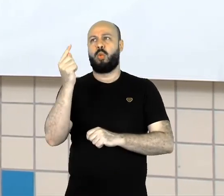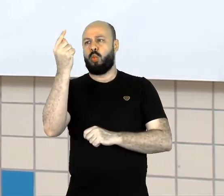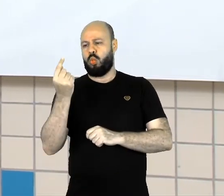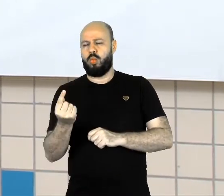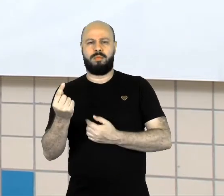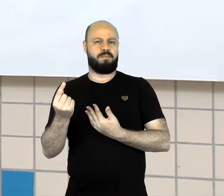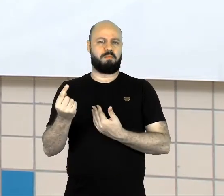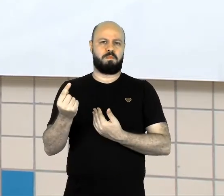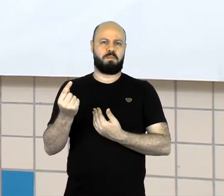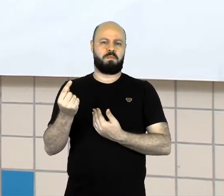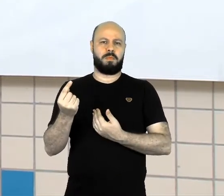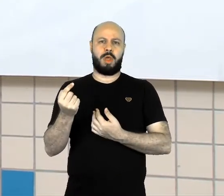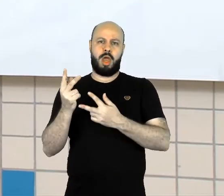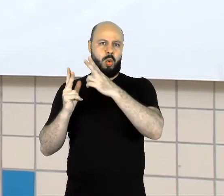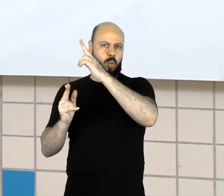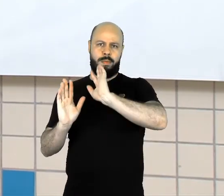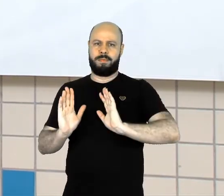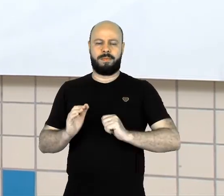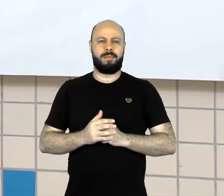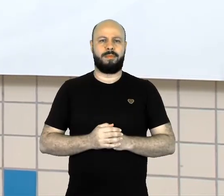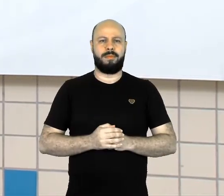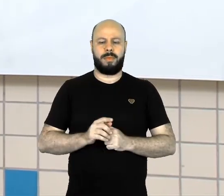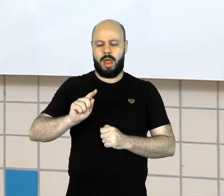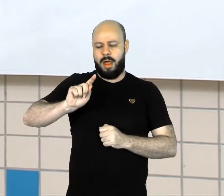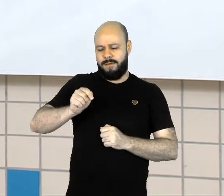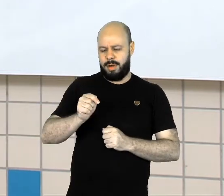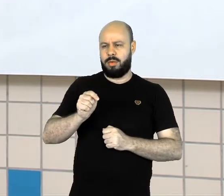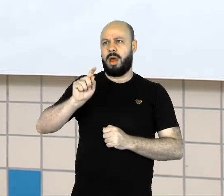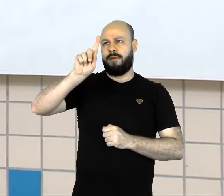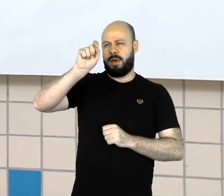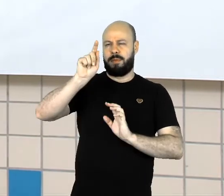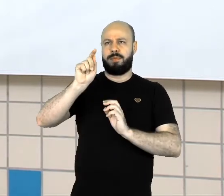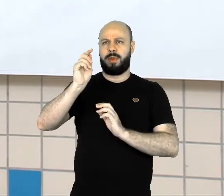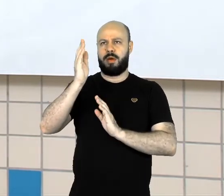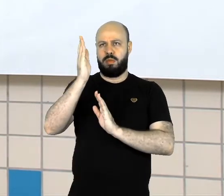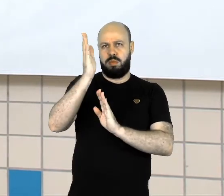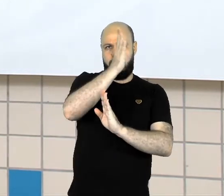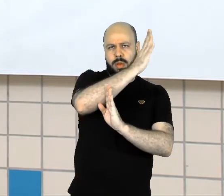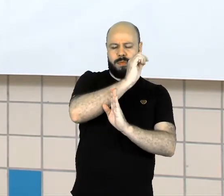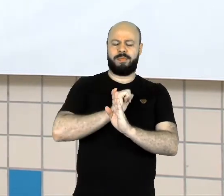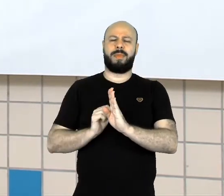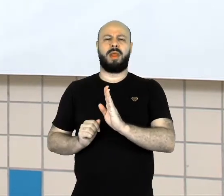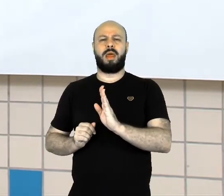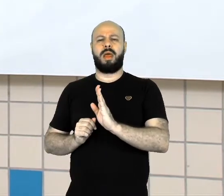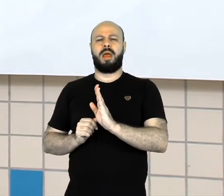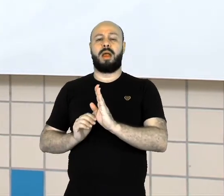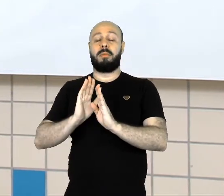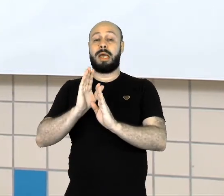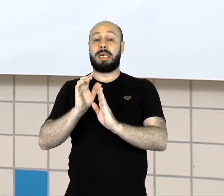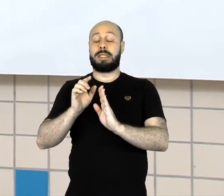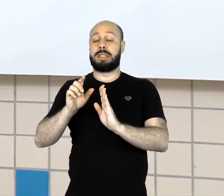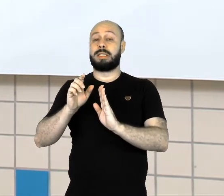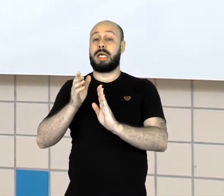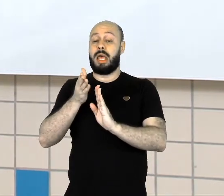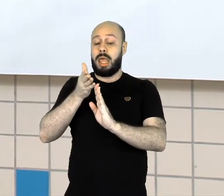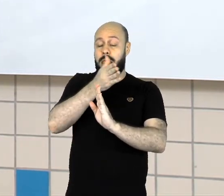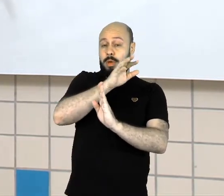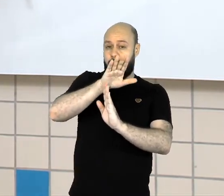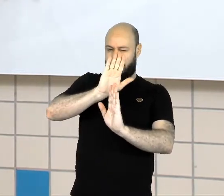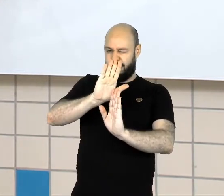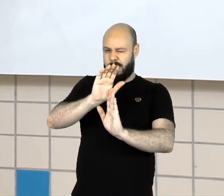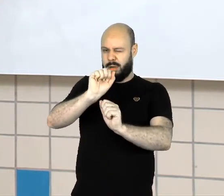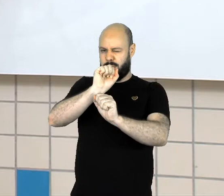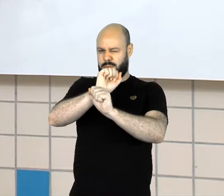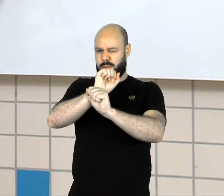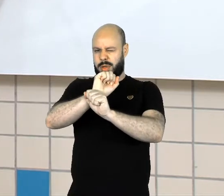1 igual. Depois a gente vai comparar a parte decimal. Só que antes de comparar a parte decimal, você